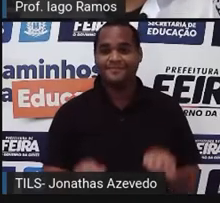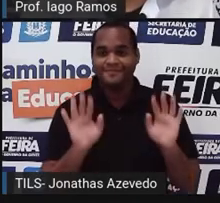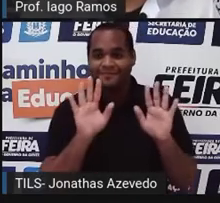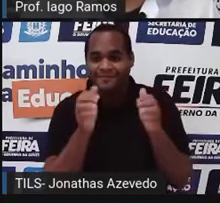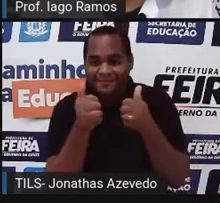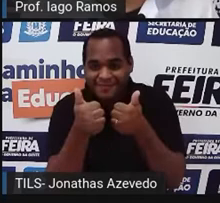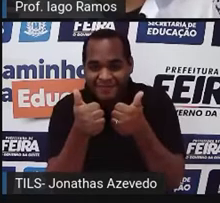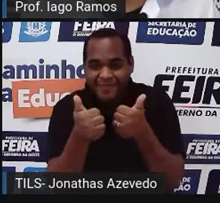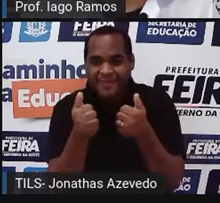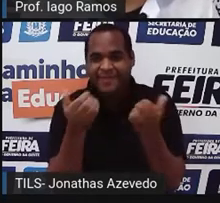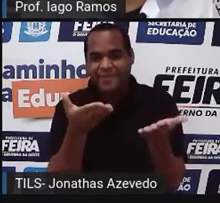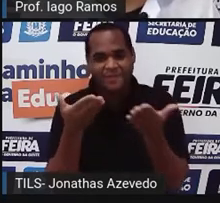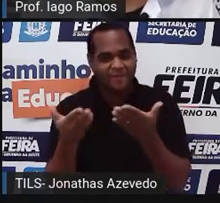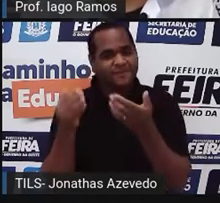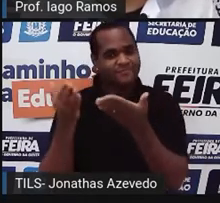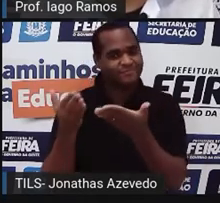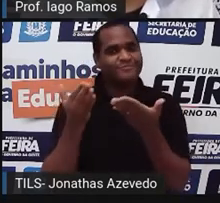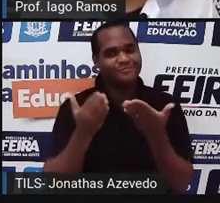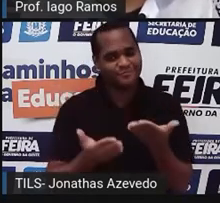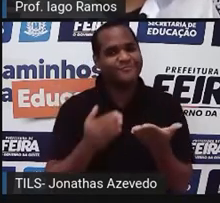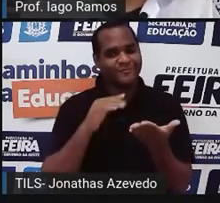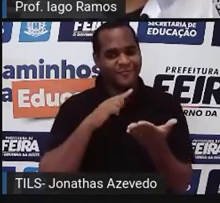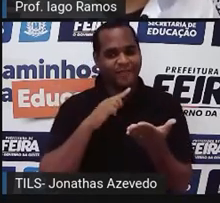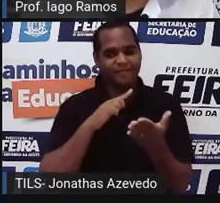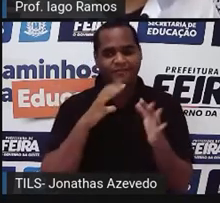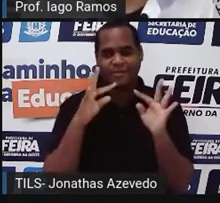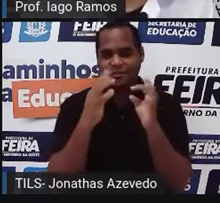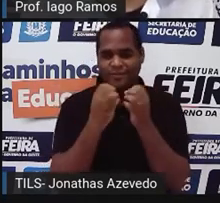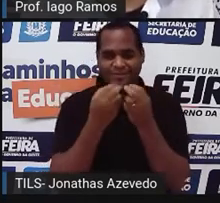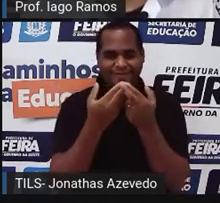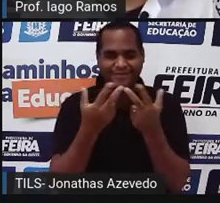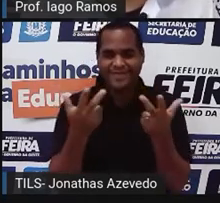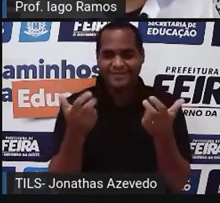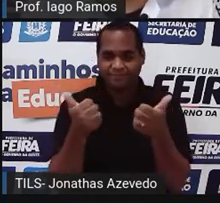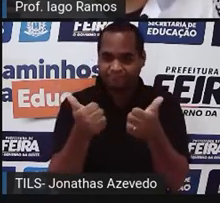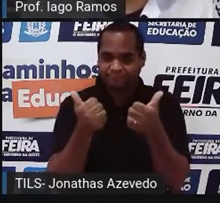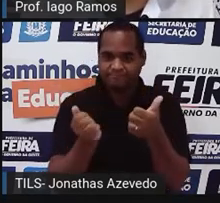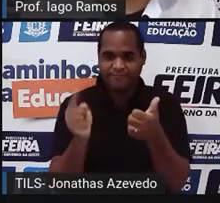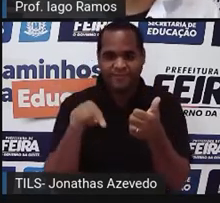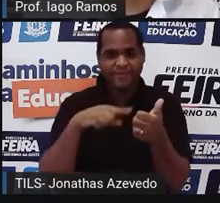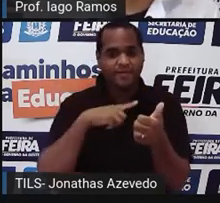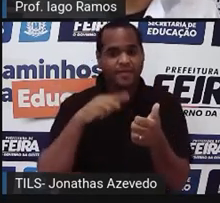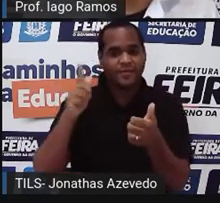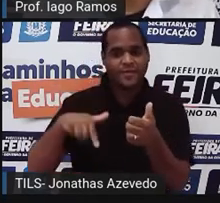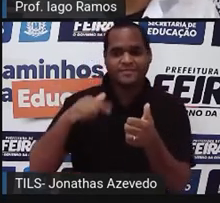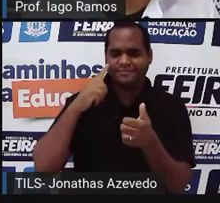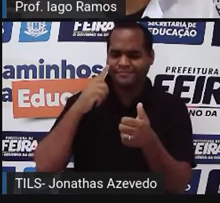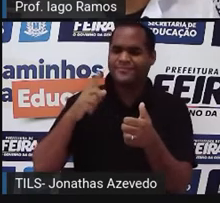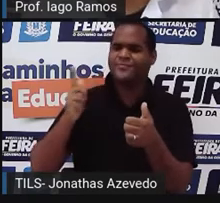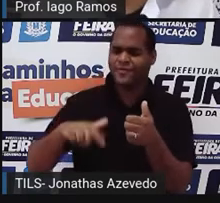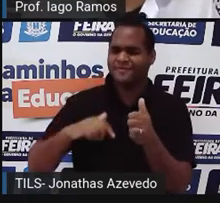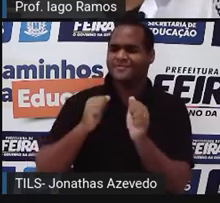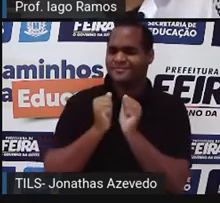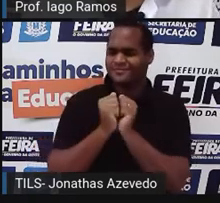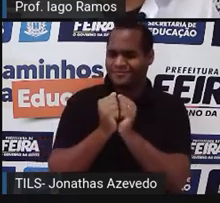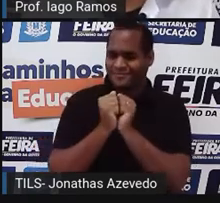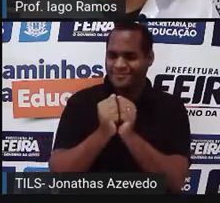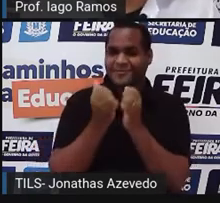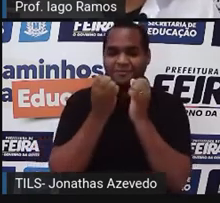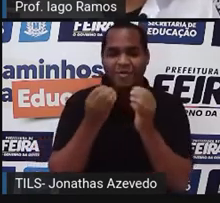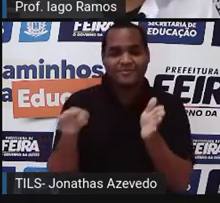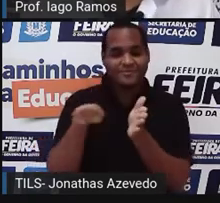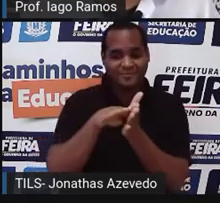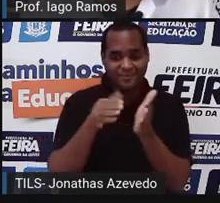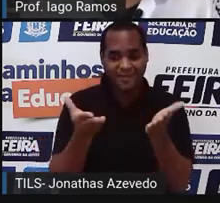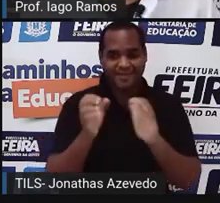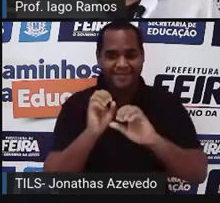E aí, sejam bem-vindos, sejam bem-vindas. Estamos aqui nós mais uma vez. Pois é,